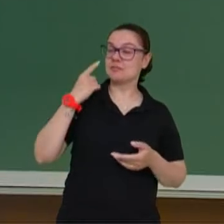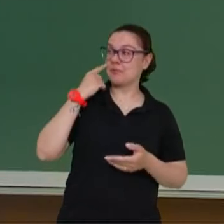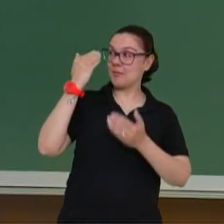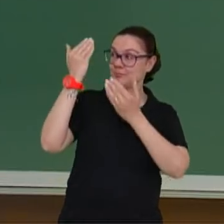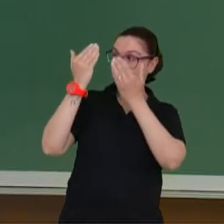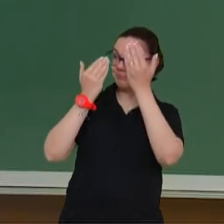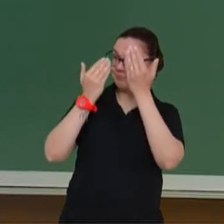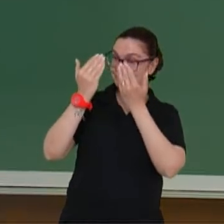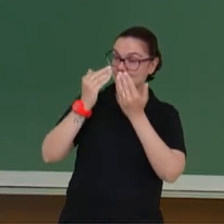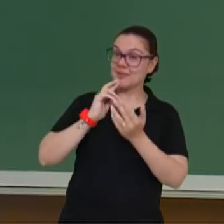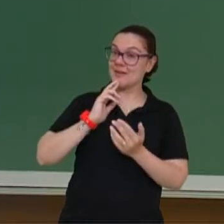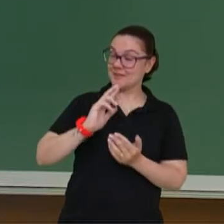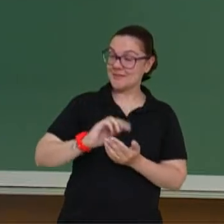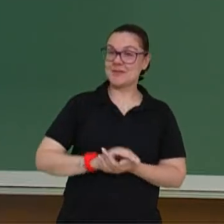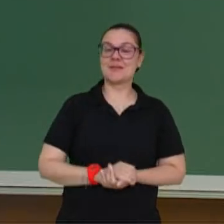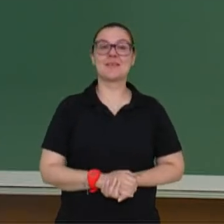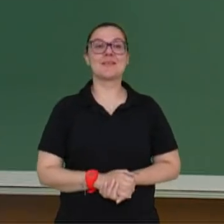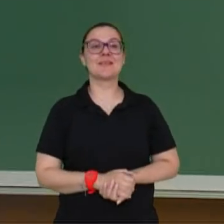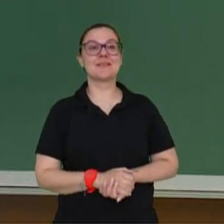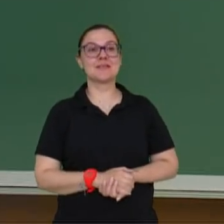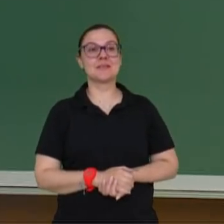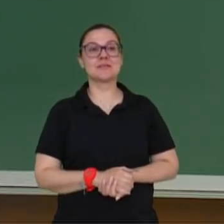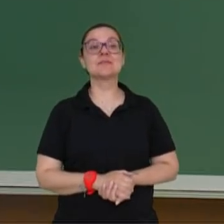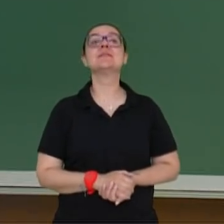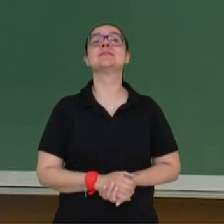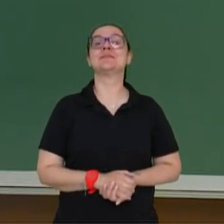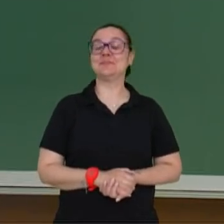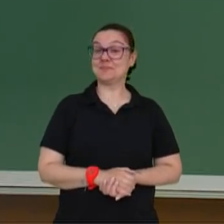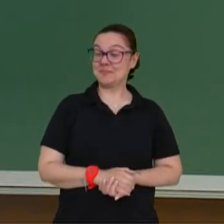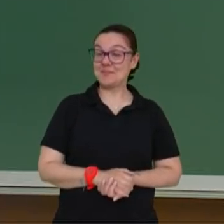conferindo a nossa resposta?